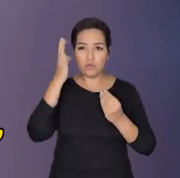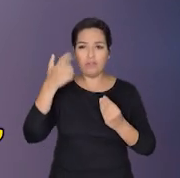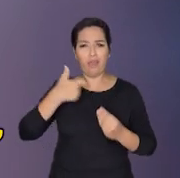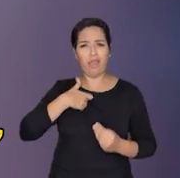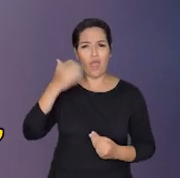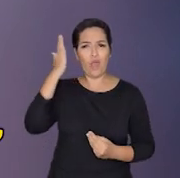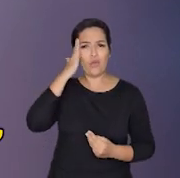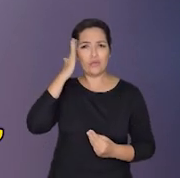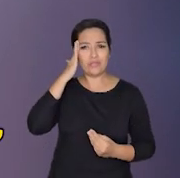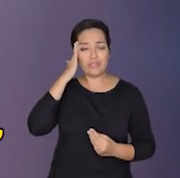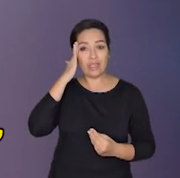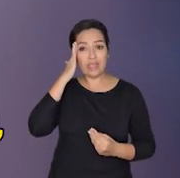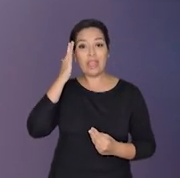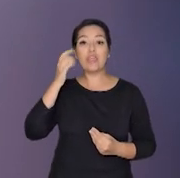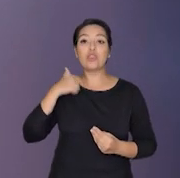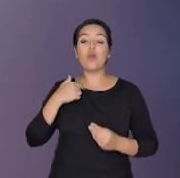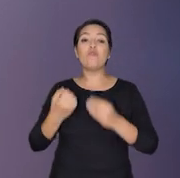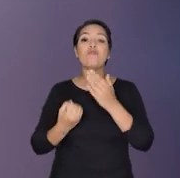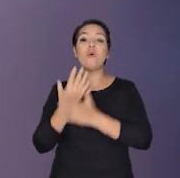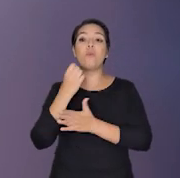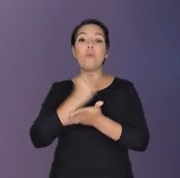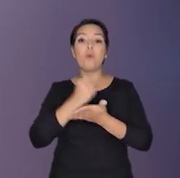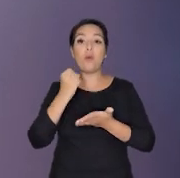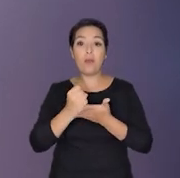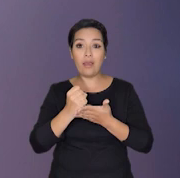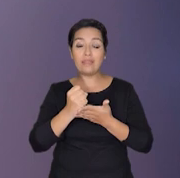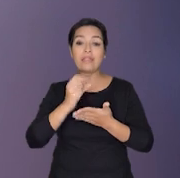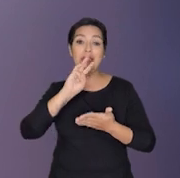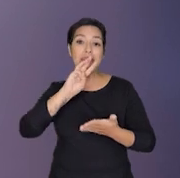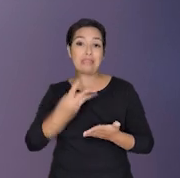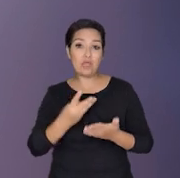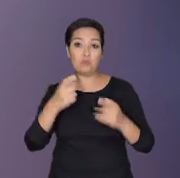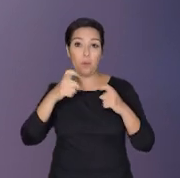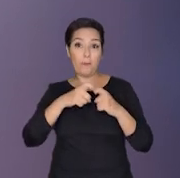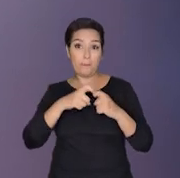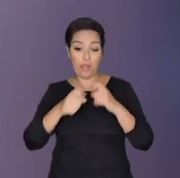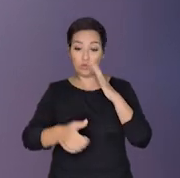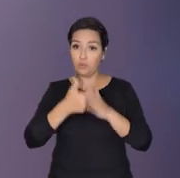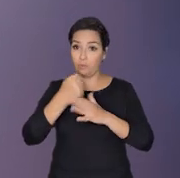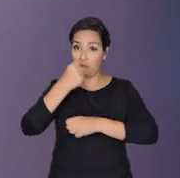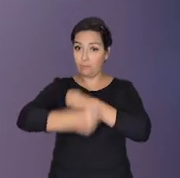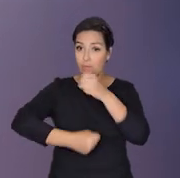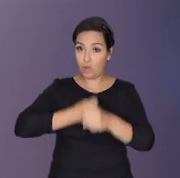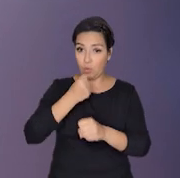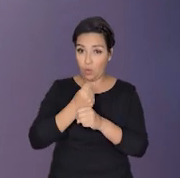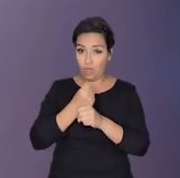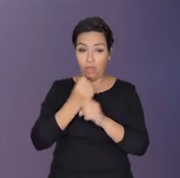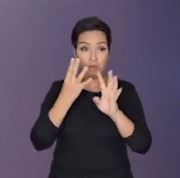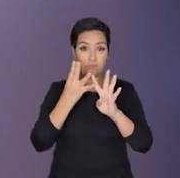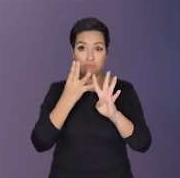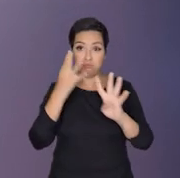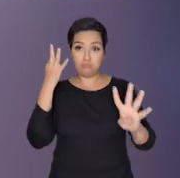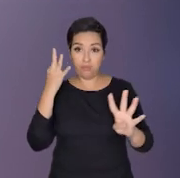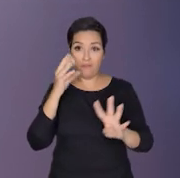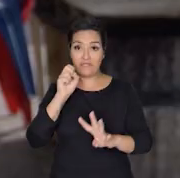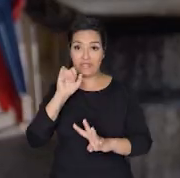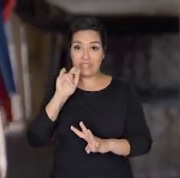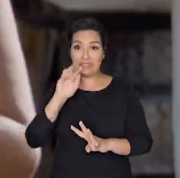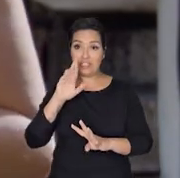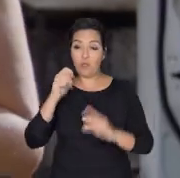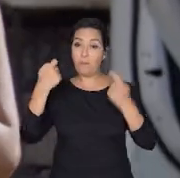gente vai criar o programa Médico Presente, contratar 3 mil médicos no primeiro ano e fazer a fila do CISREG